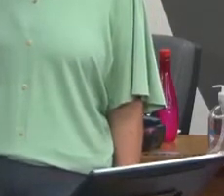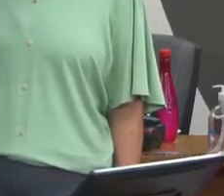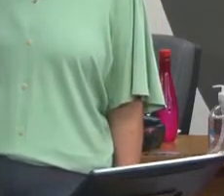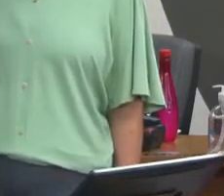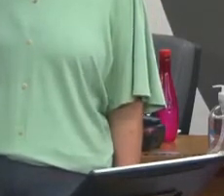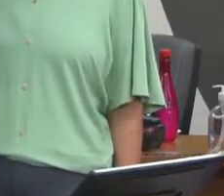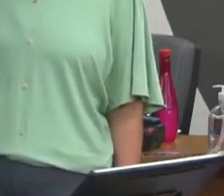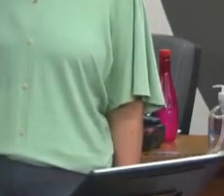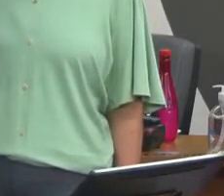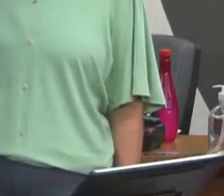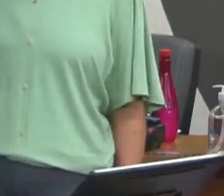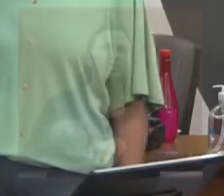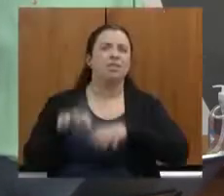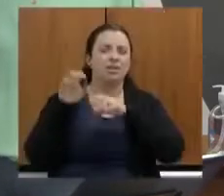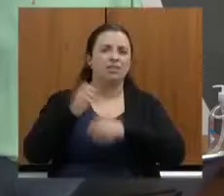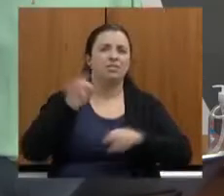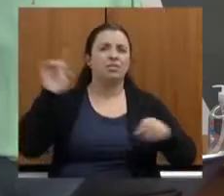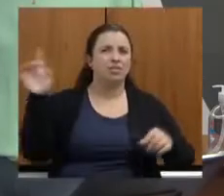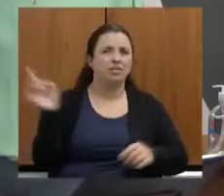E aí